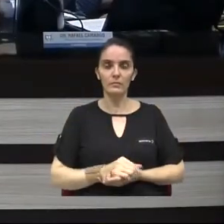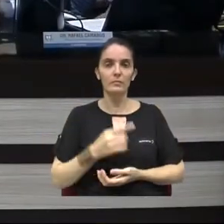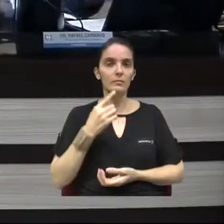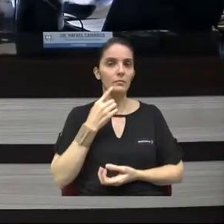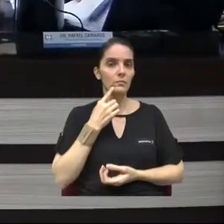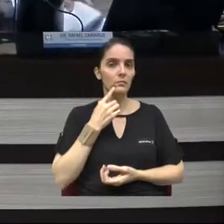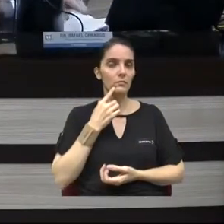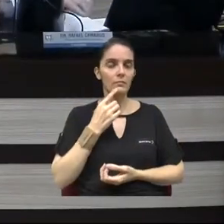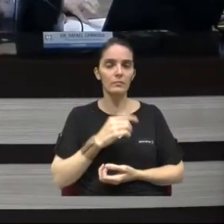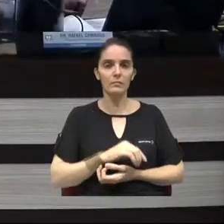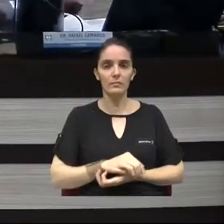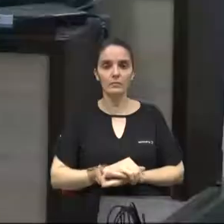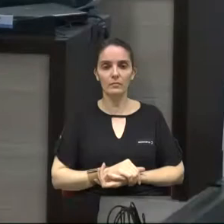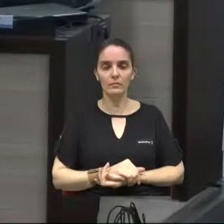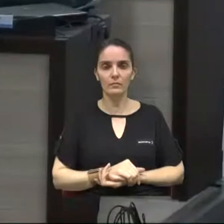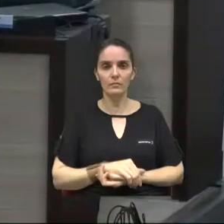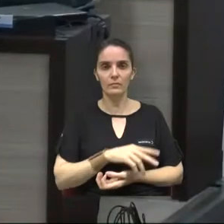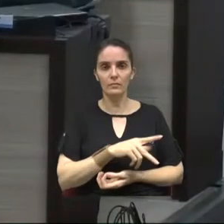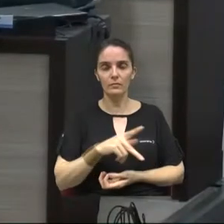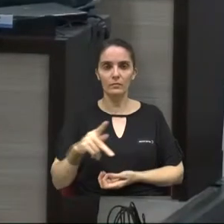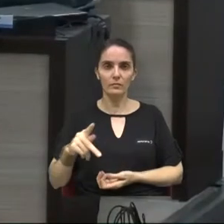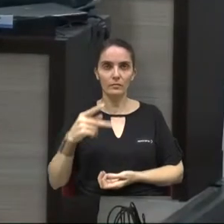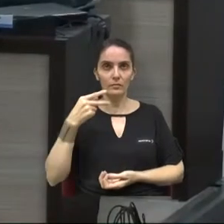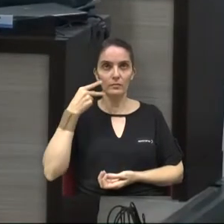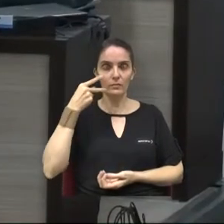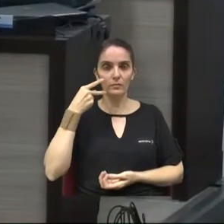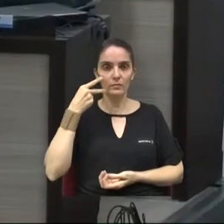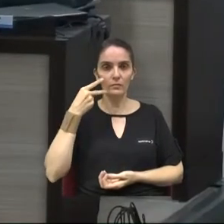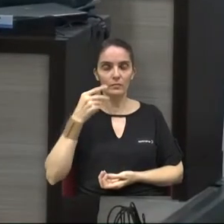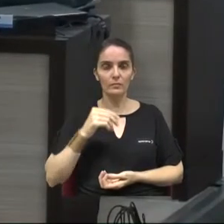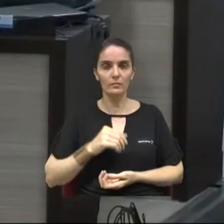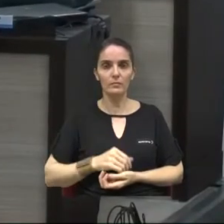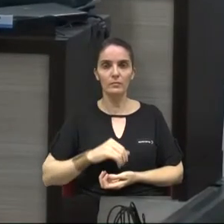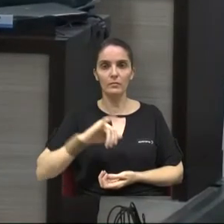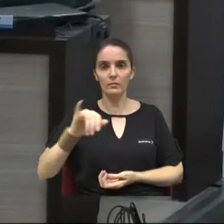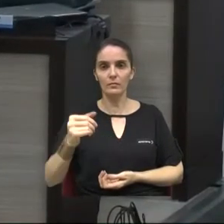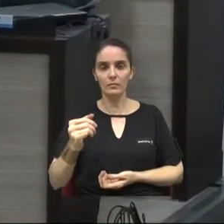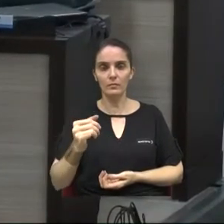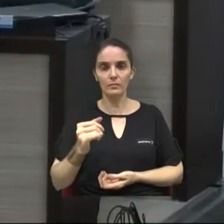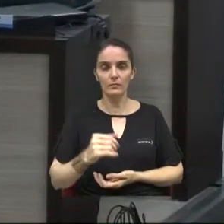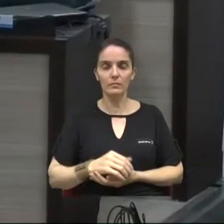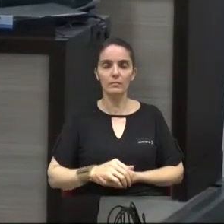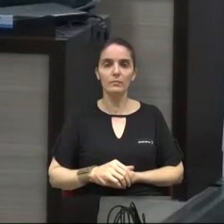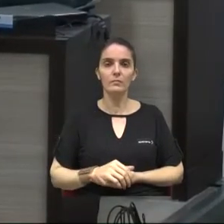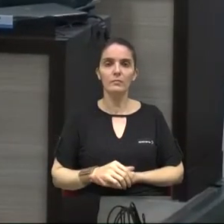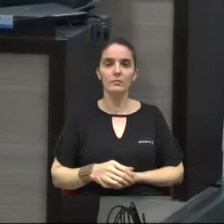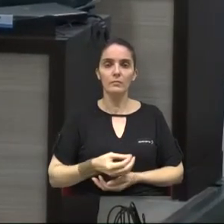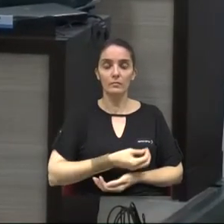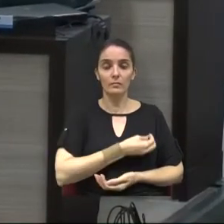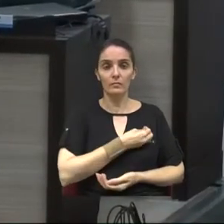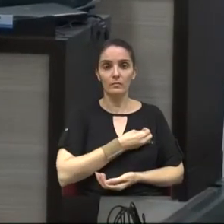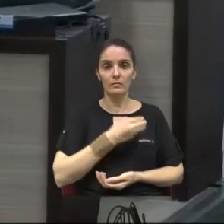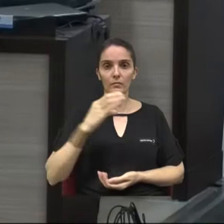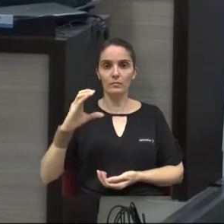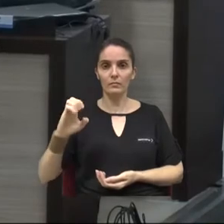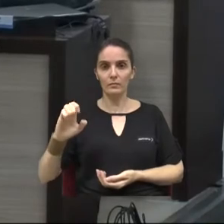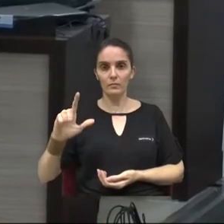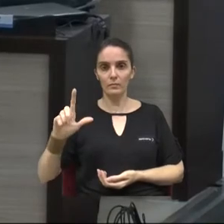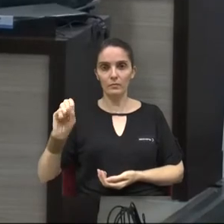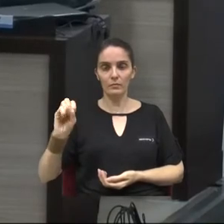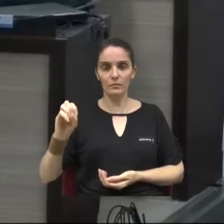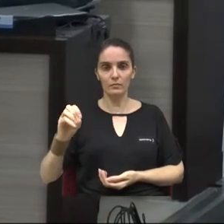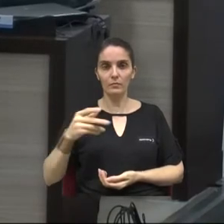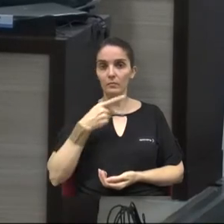Silva. Senhor presidente, nobres pares, aproveitar a presença do nosso presidente, Celso Potec, dizer que votei favorável, acho